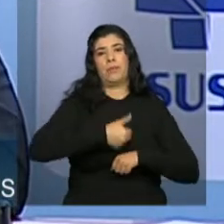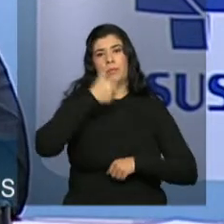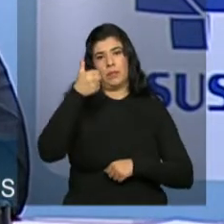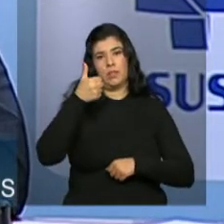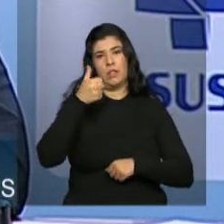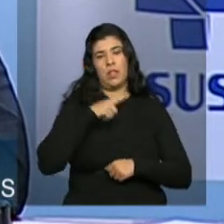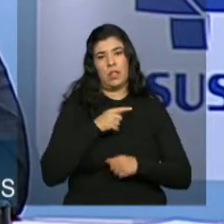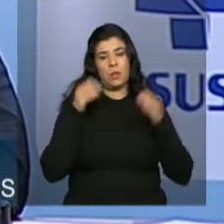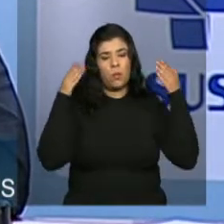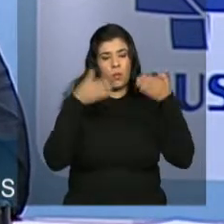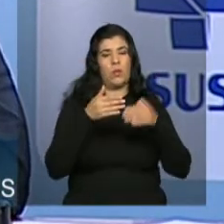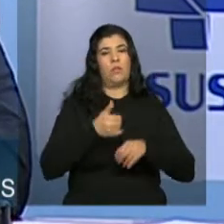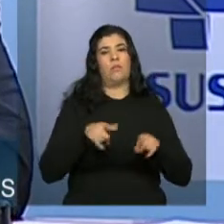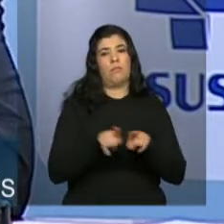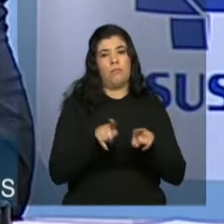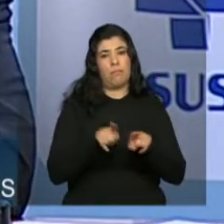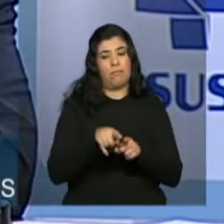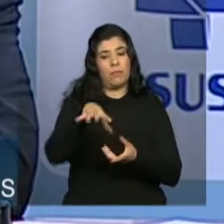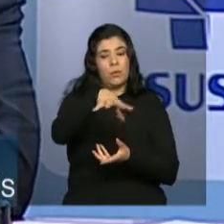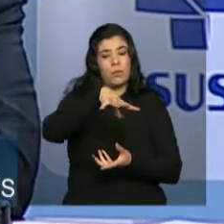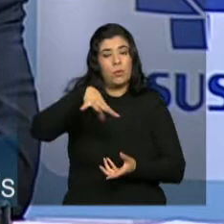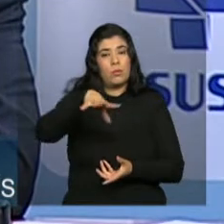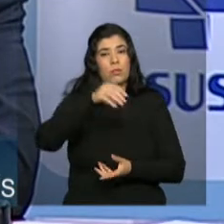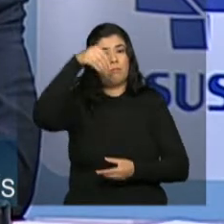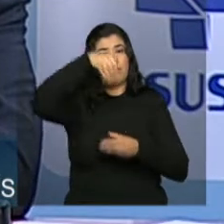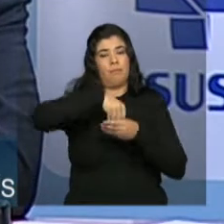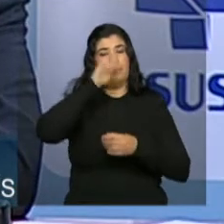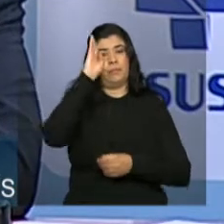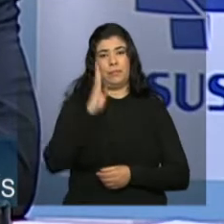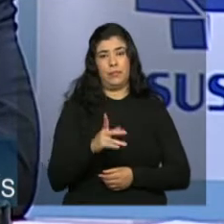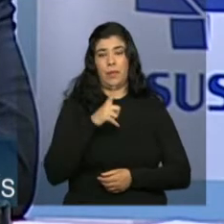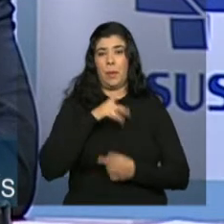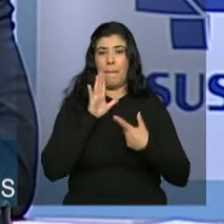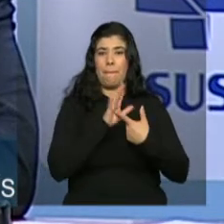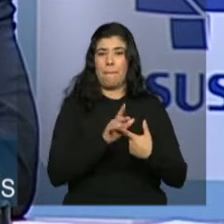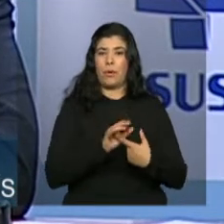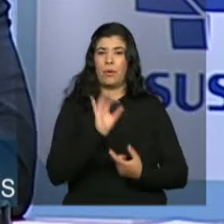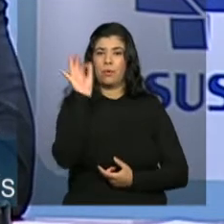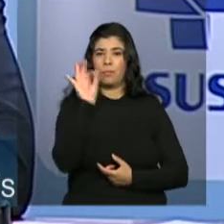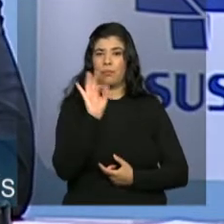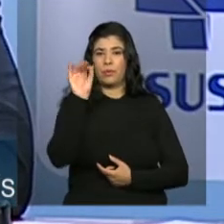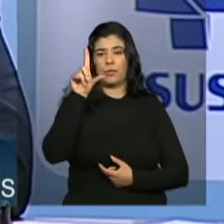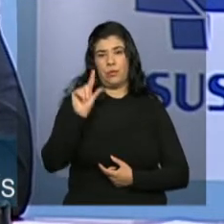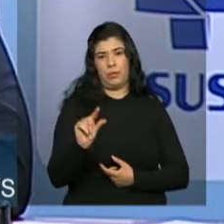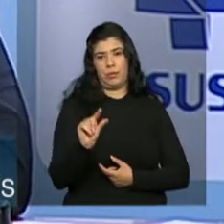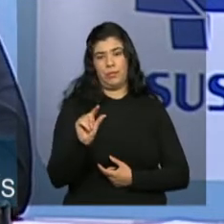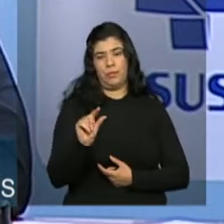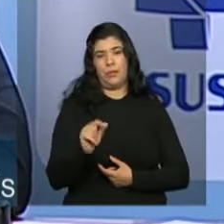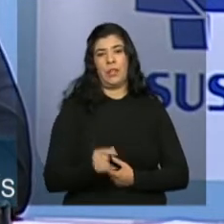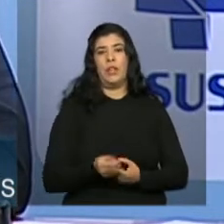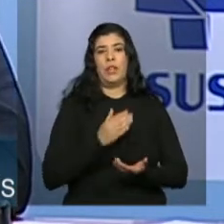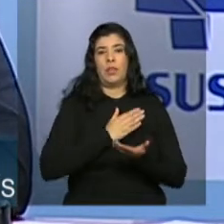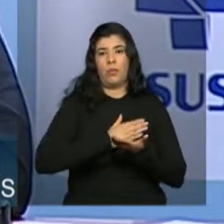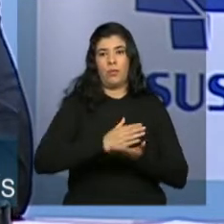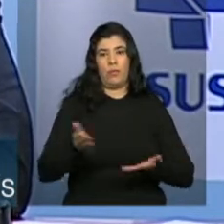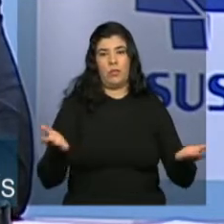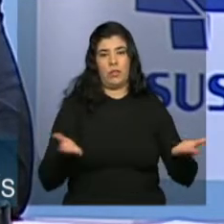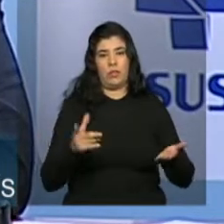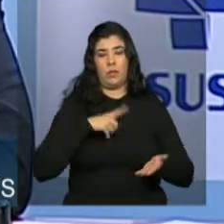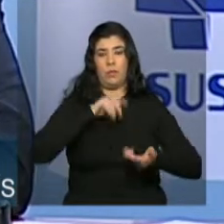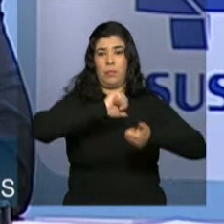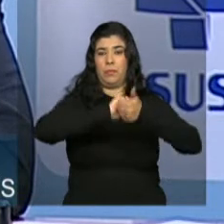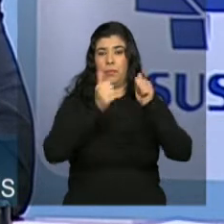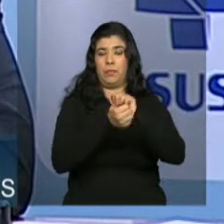do mercado brasileiro né O que vai gerar um índice menor é isso a partir de agora vai ser